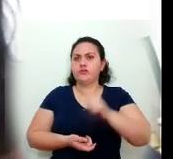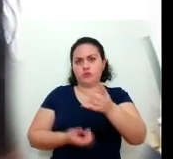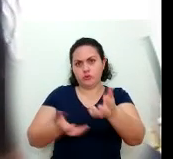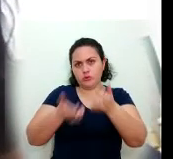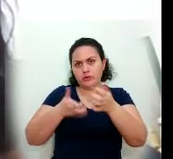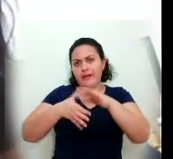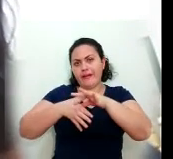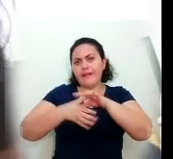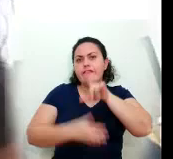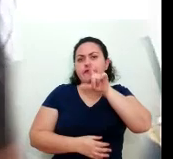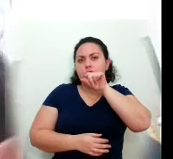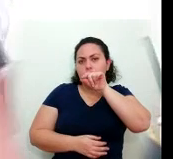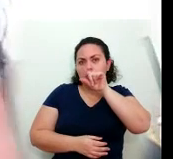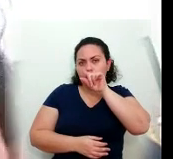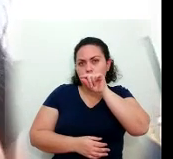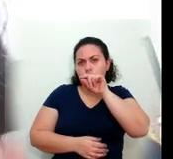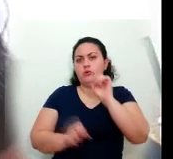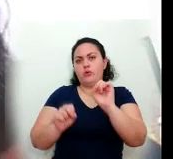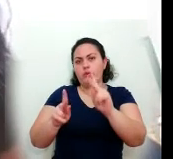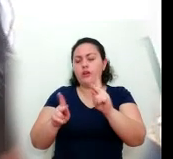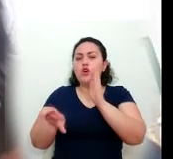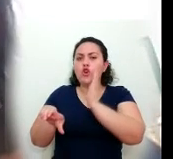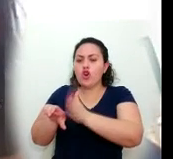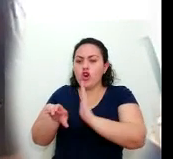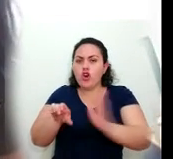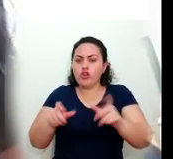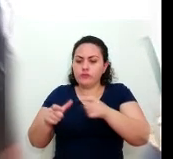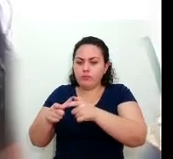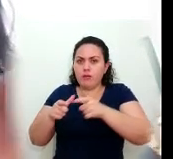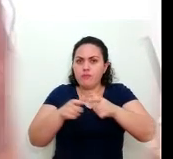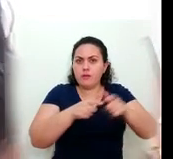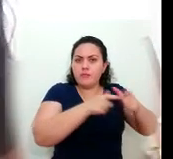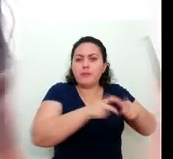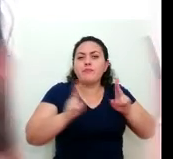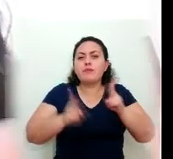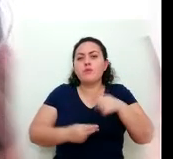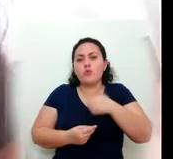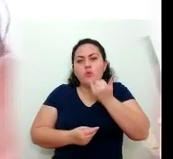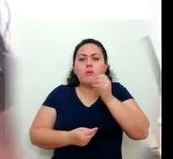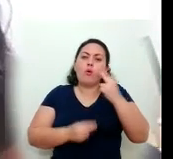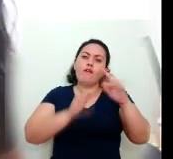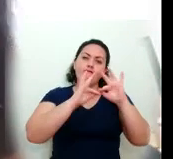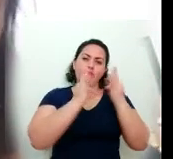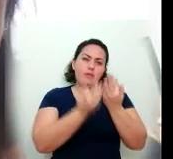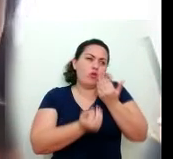né, uma carne de frango. Porciona mais ou menos o que